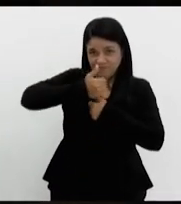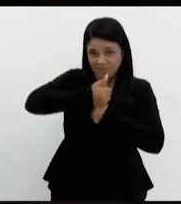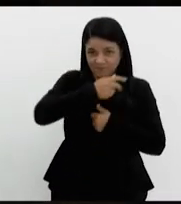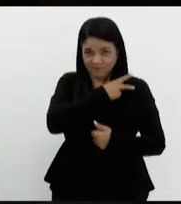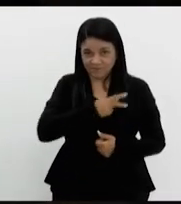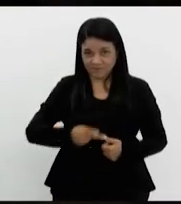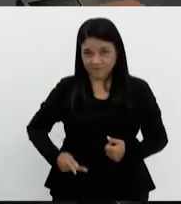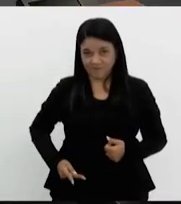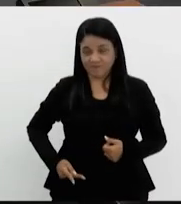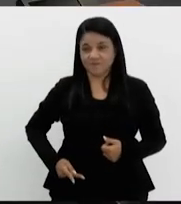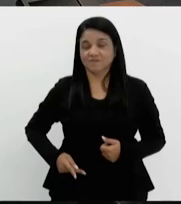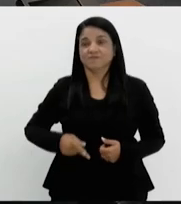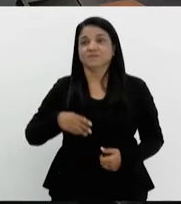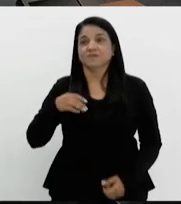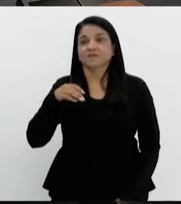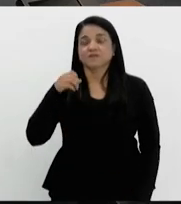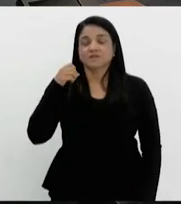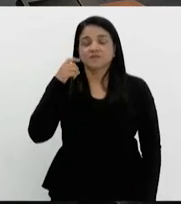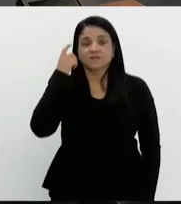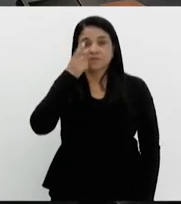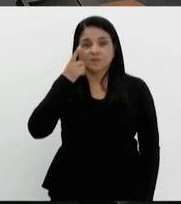Samuel Malafaia.